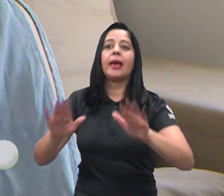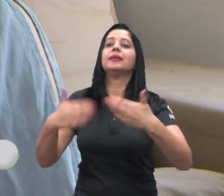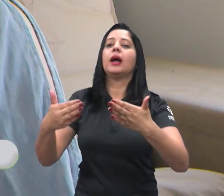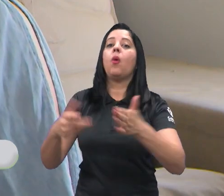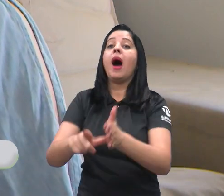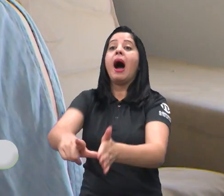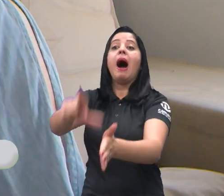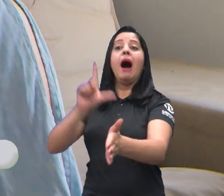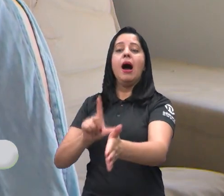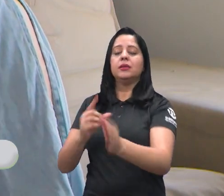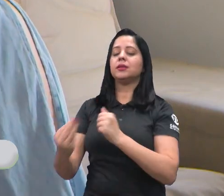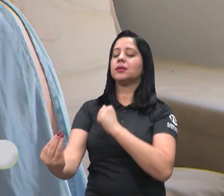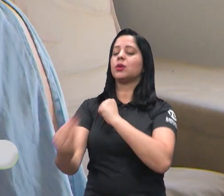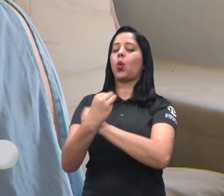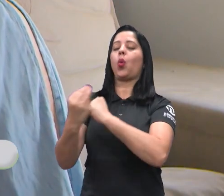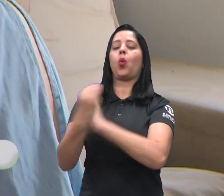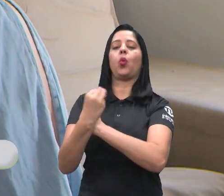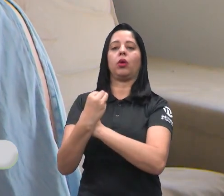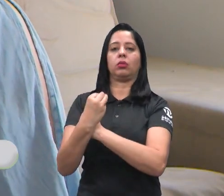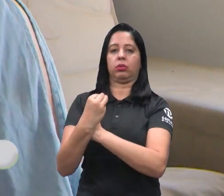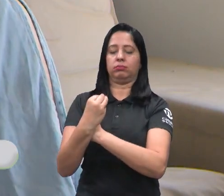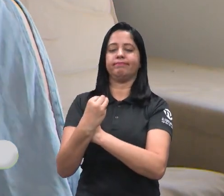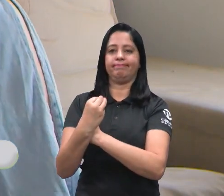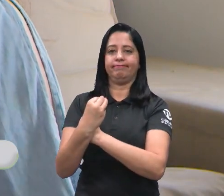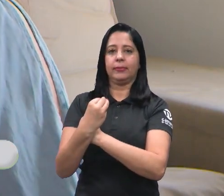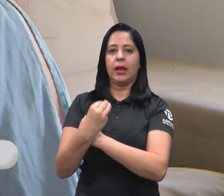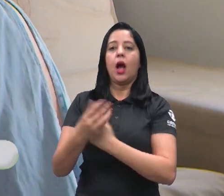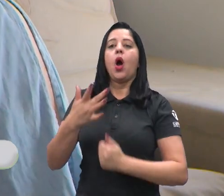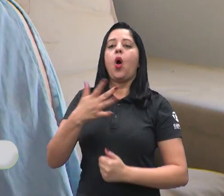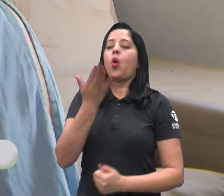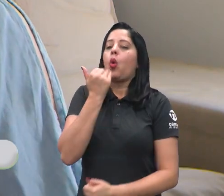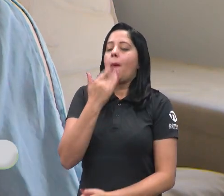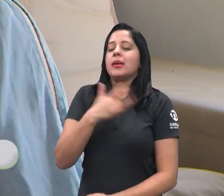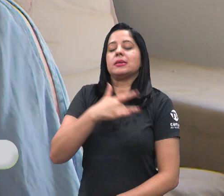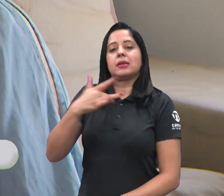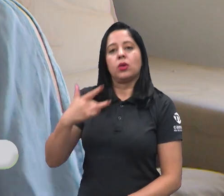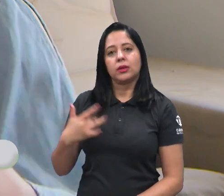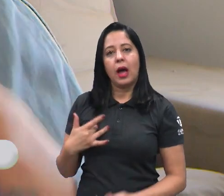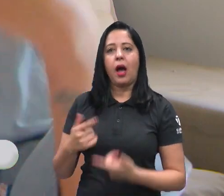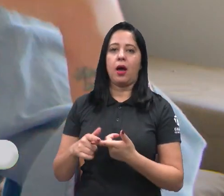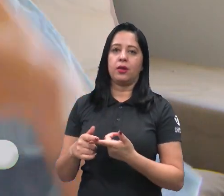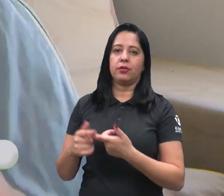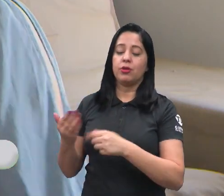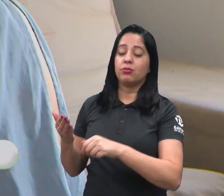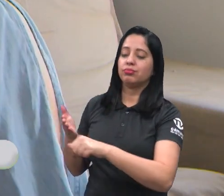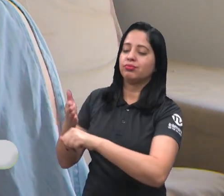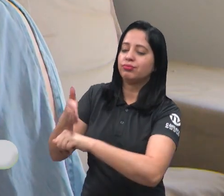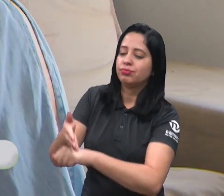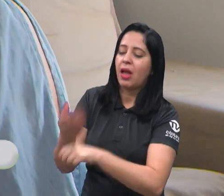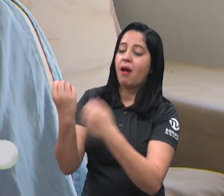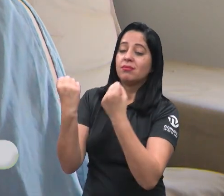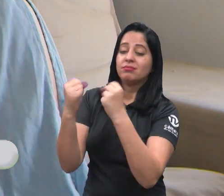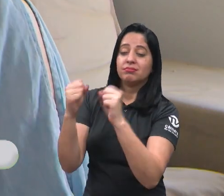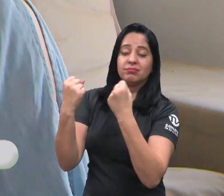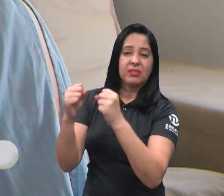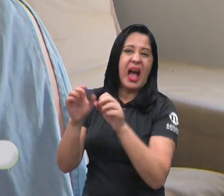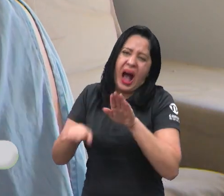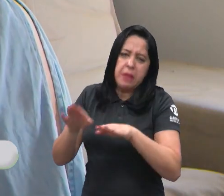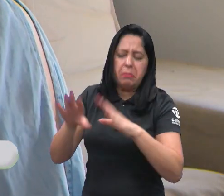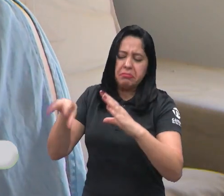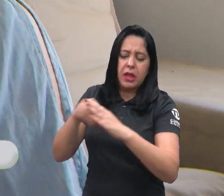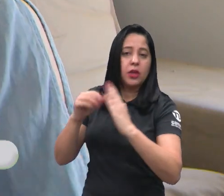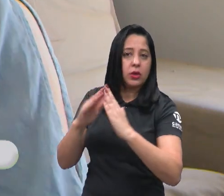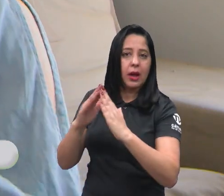seja na alimentação, não deixem de se alimentar, não deixem de praticar atividade física, nem que seja dentro de casa, mas se